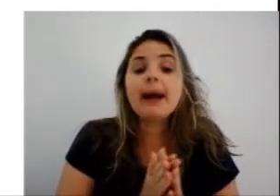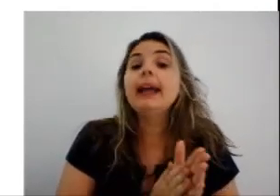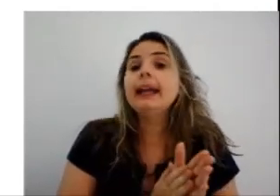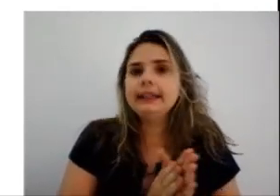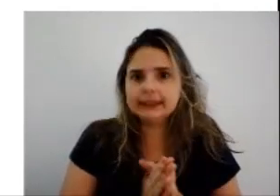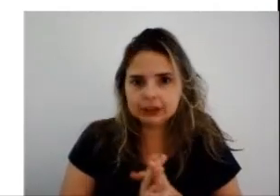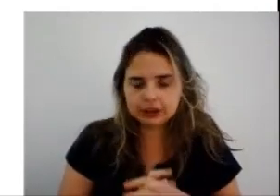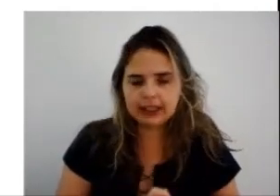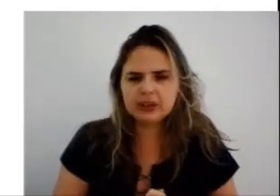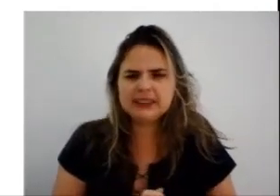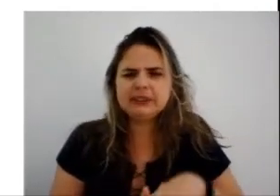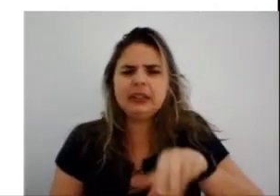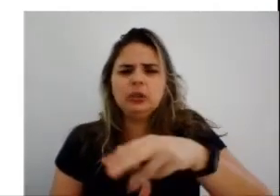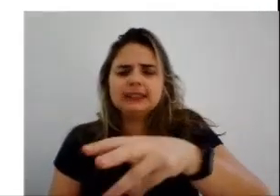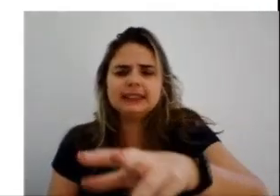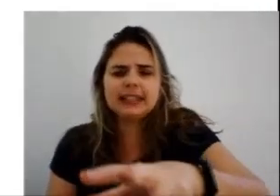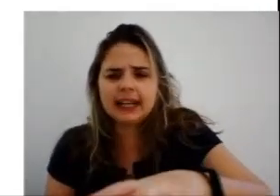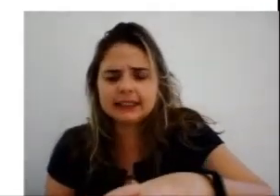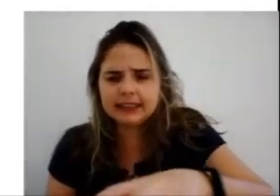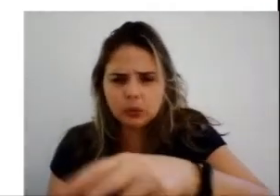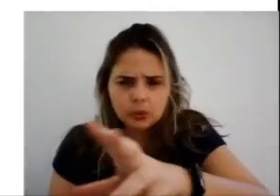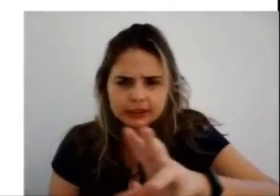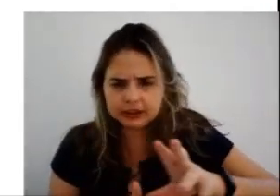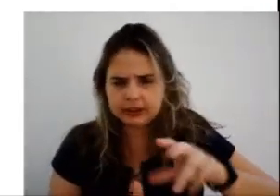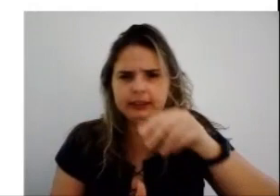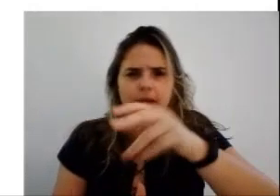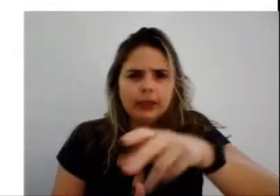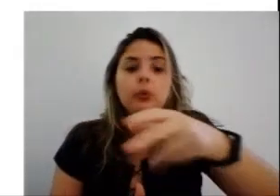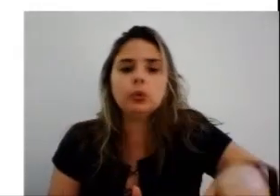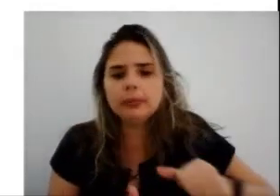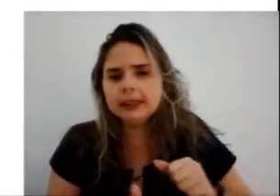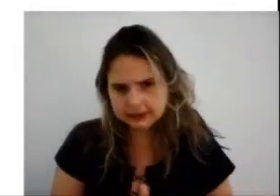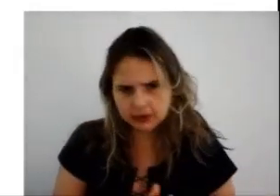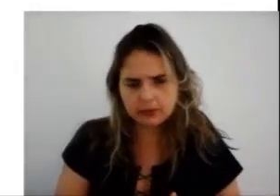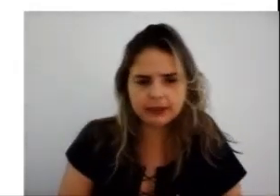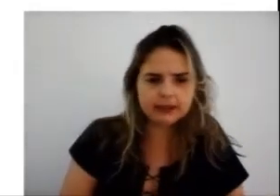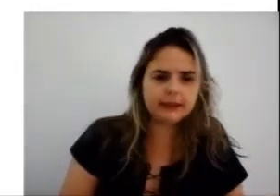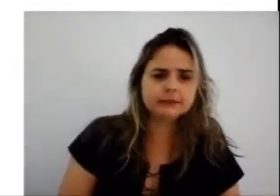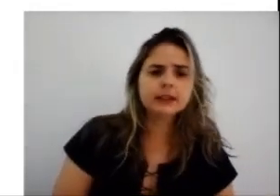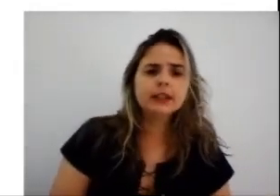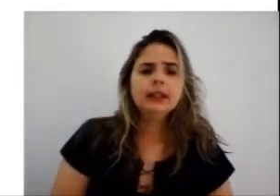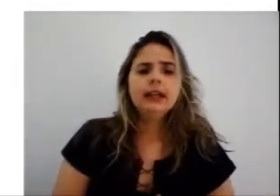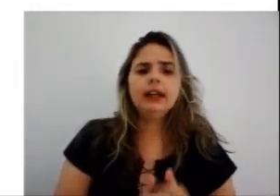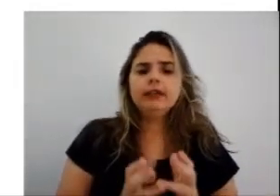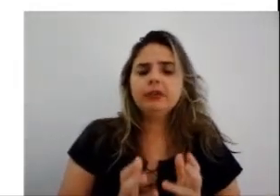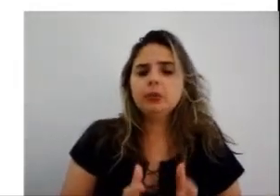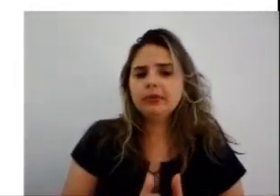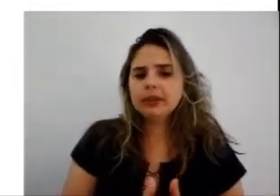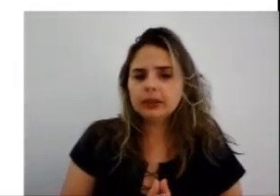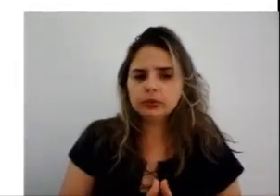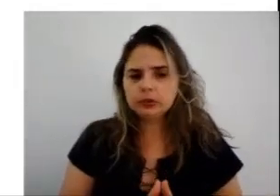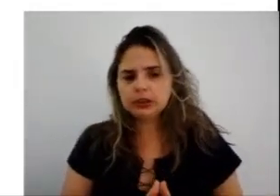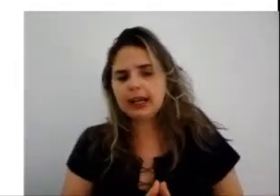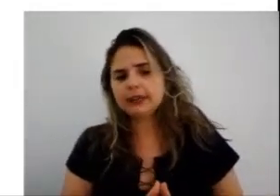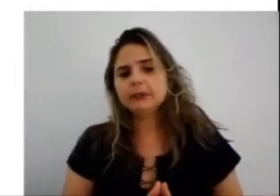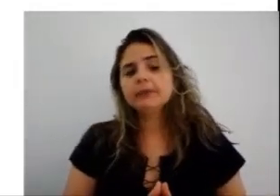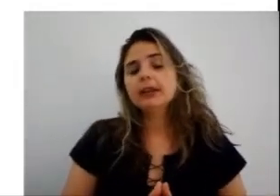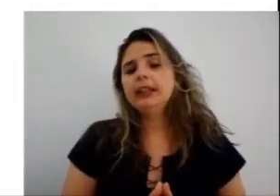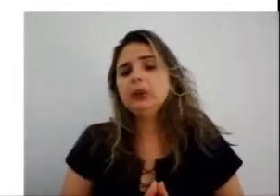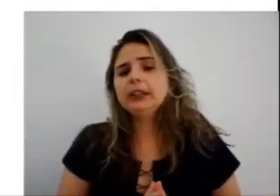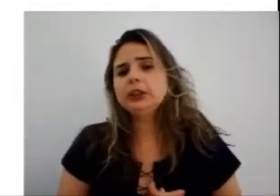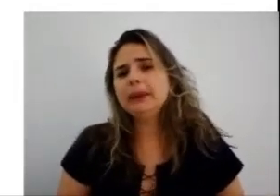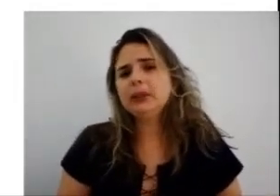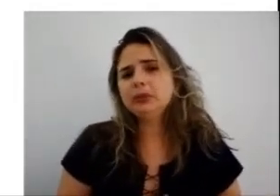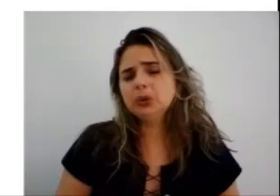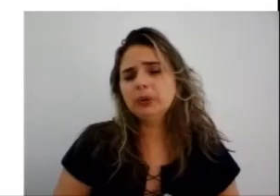Ari Parreiras, tá? Inclusive tem ruas em Itaguaí com o nome desse homem, né? Ele foi um governador do estado